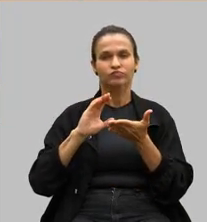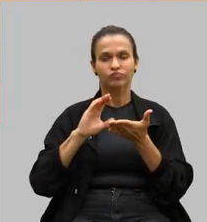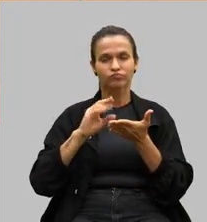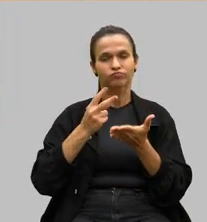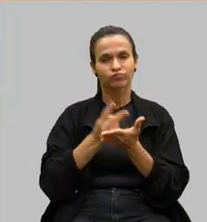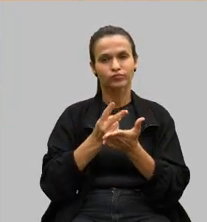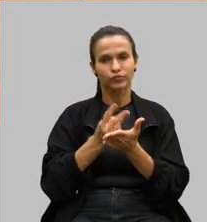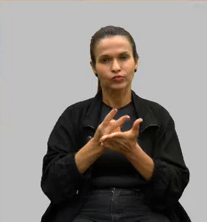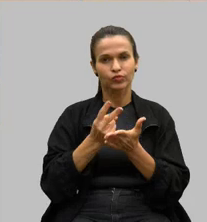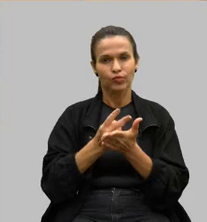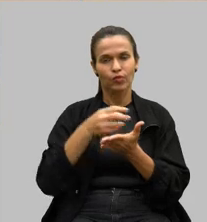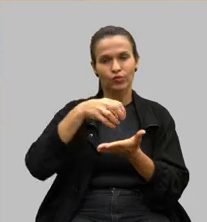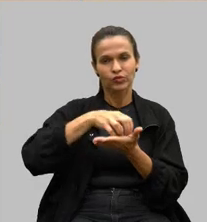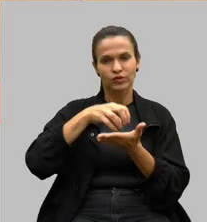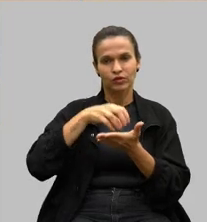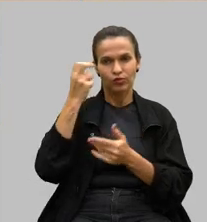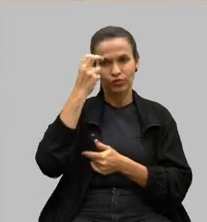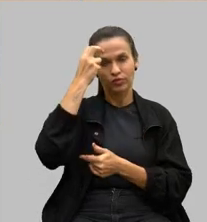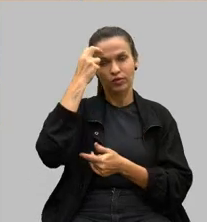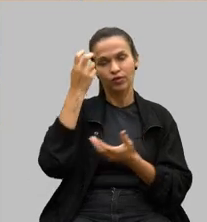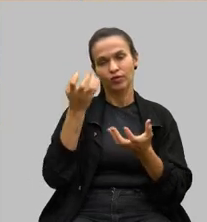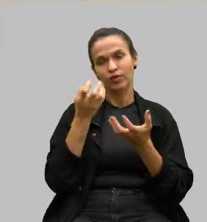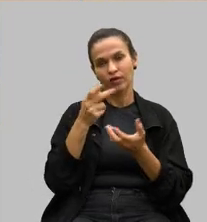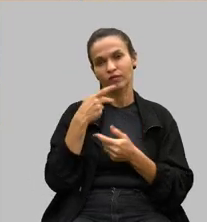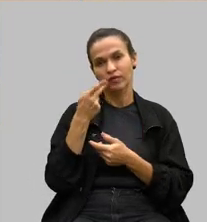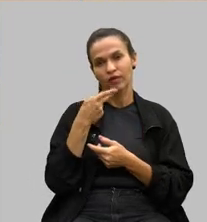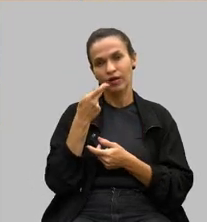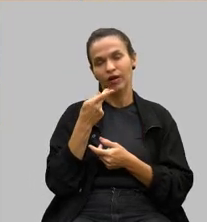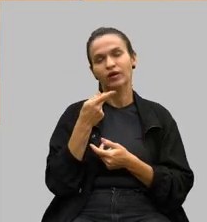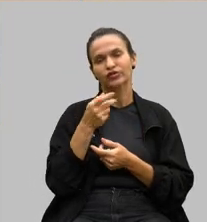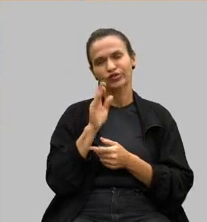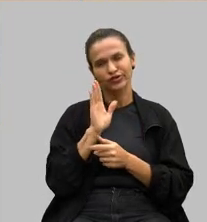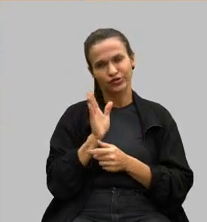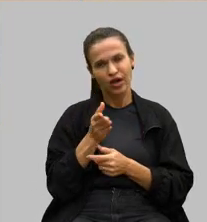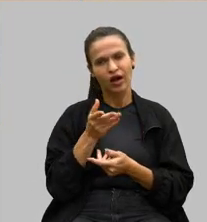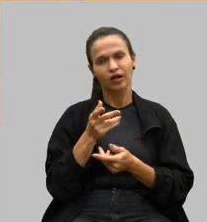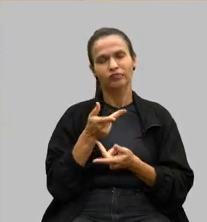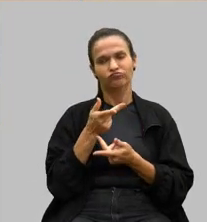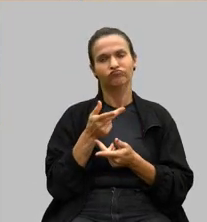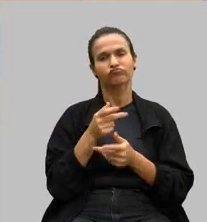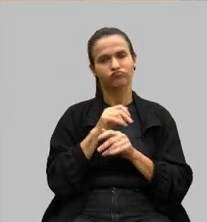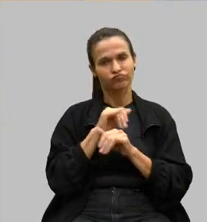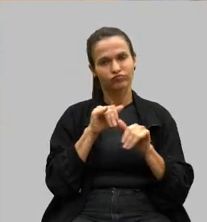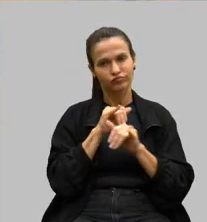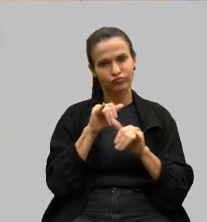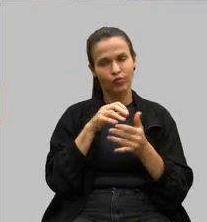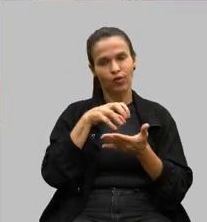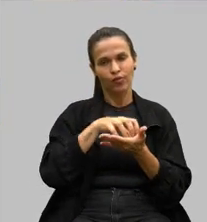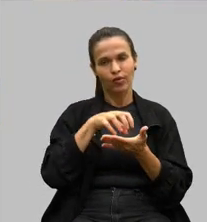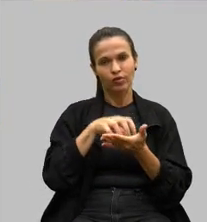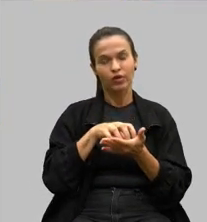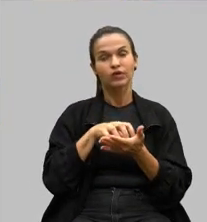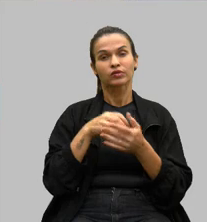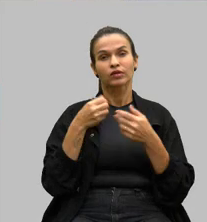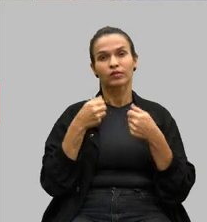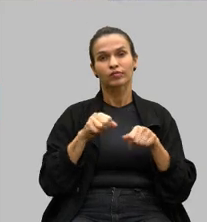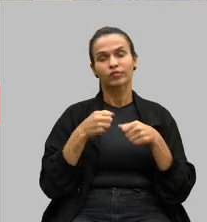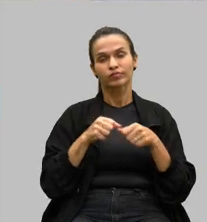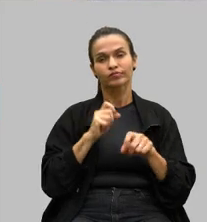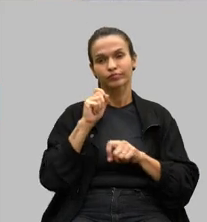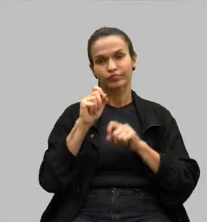e eu quero aqui reafirmar o que a gente tem dito na comissão da necessidade de